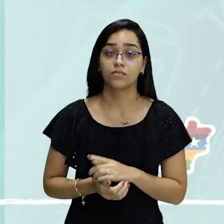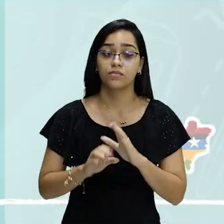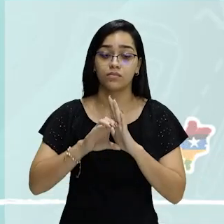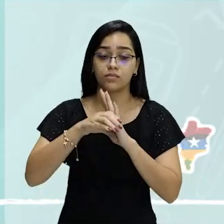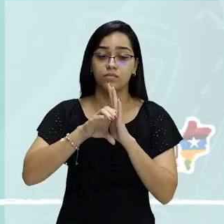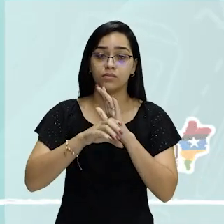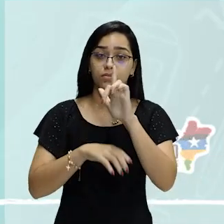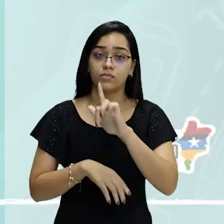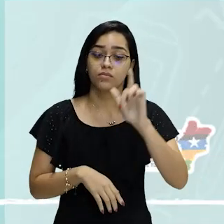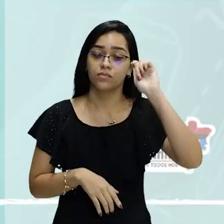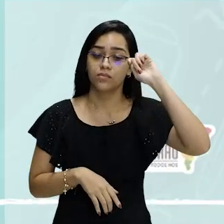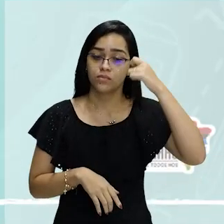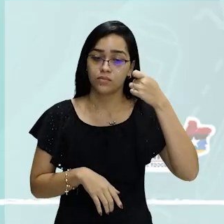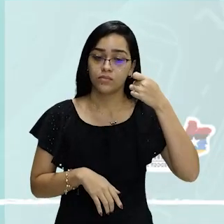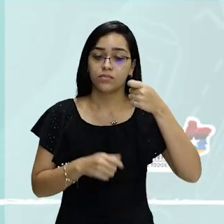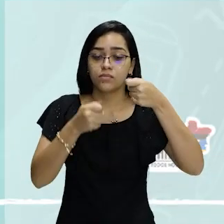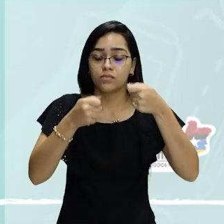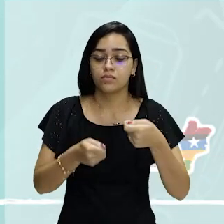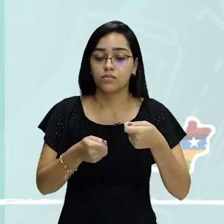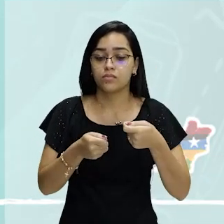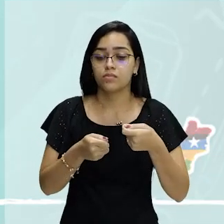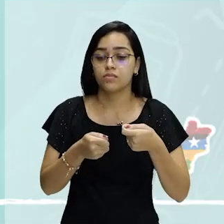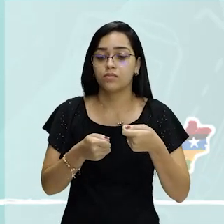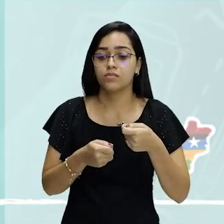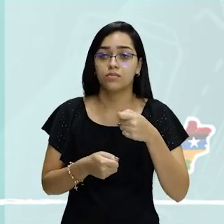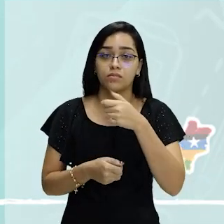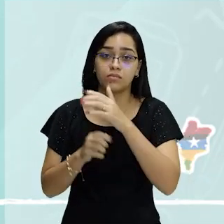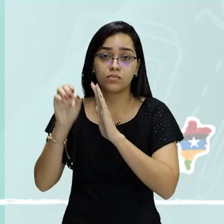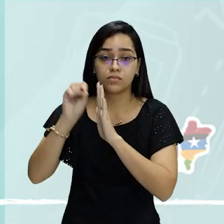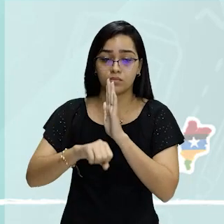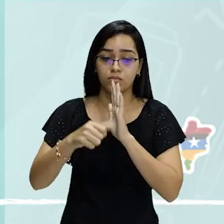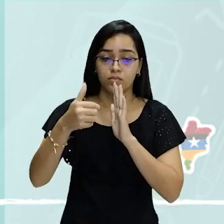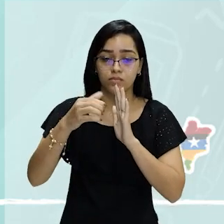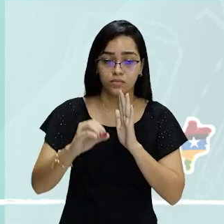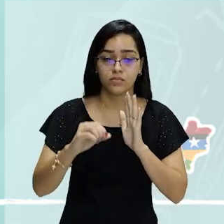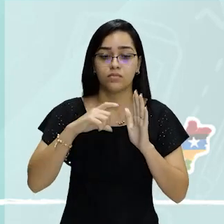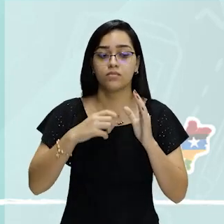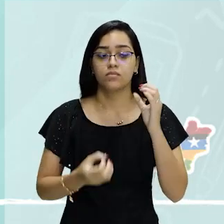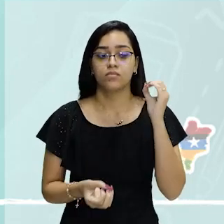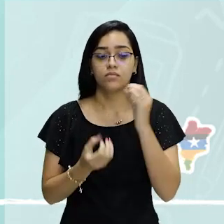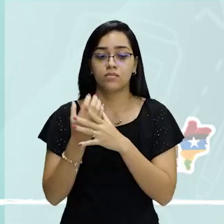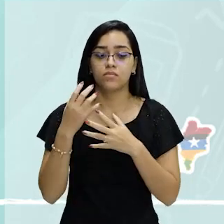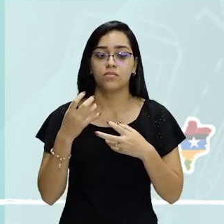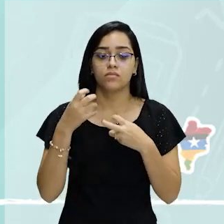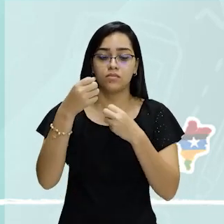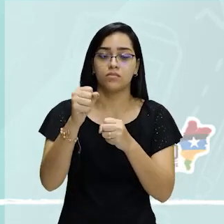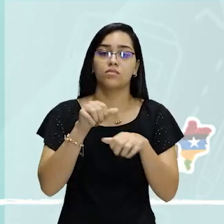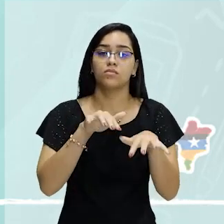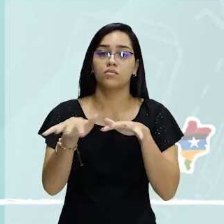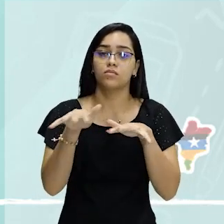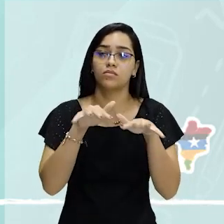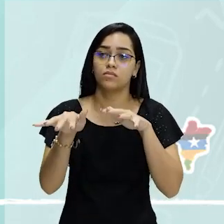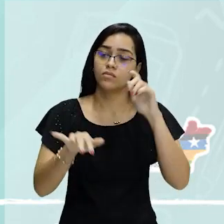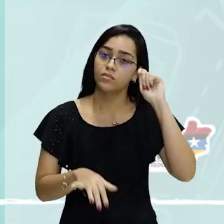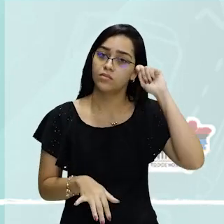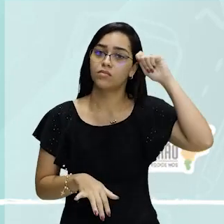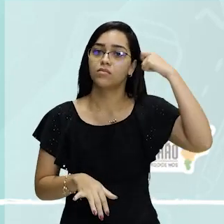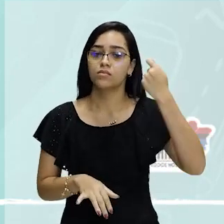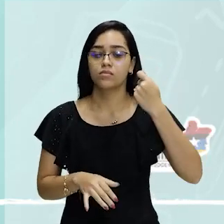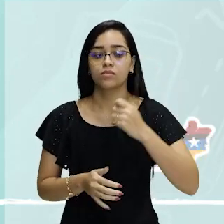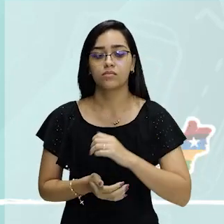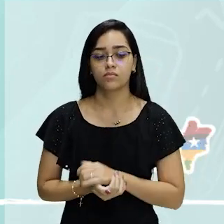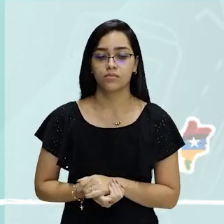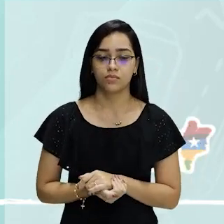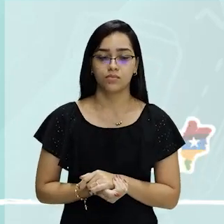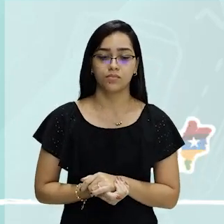conceito de literatura negra foi se consolidando em meados do século XX, com o surgimento e o fortalecimento de